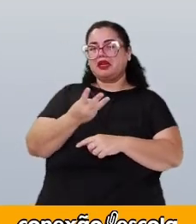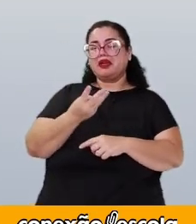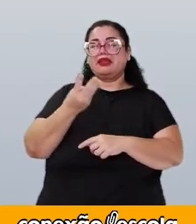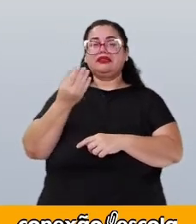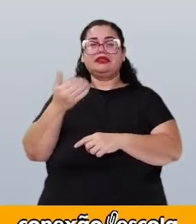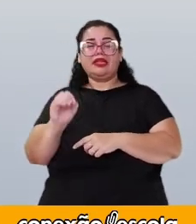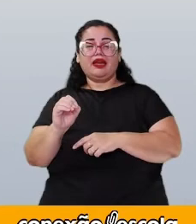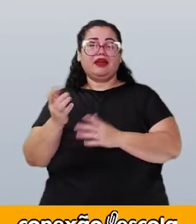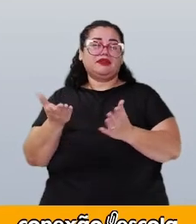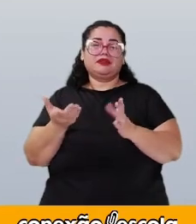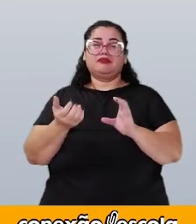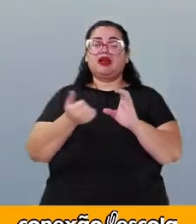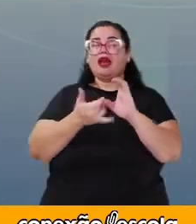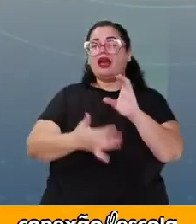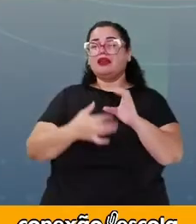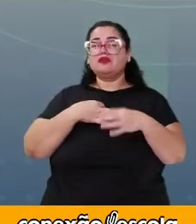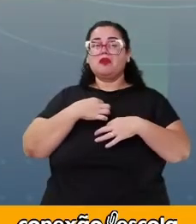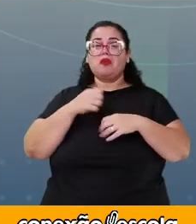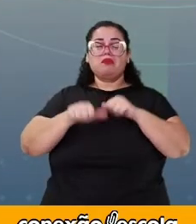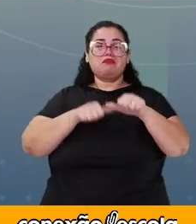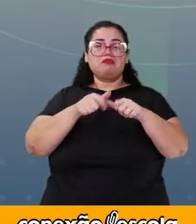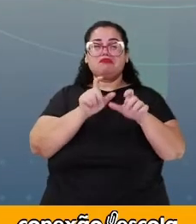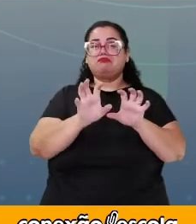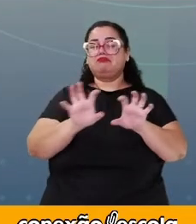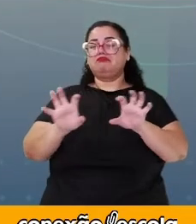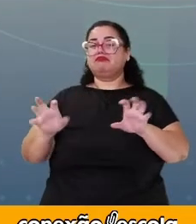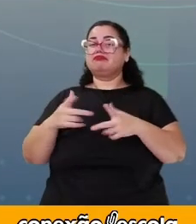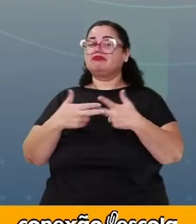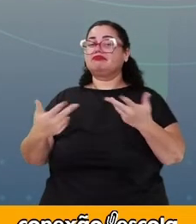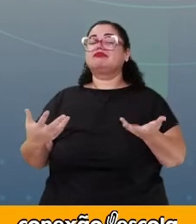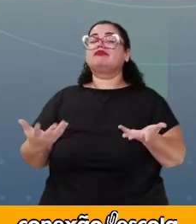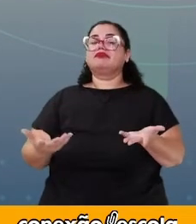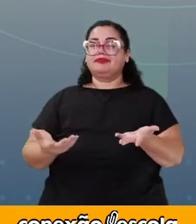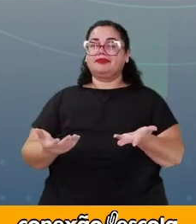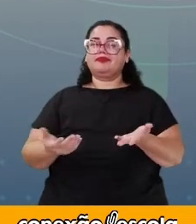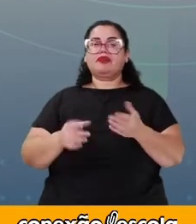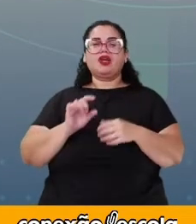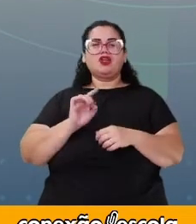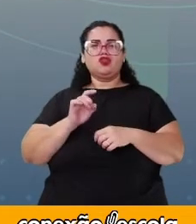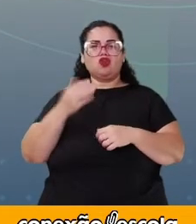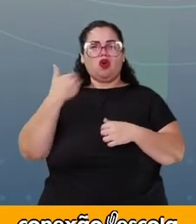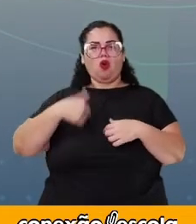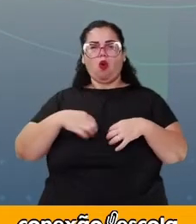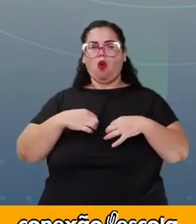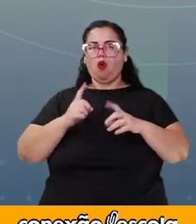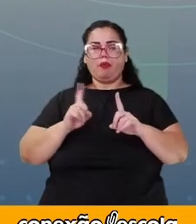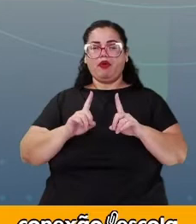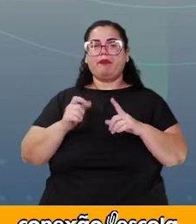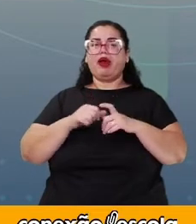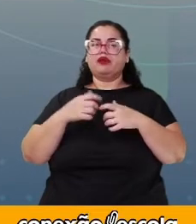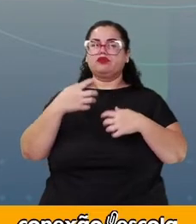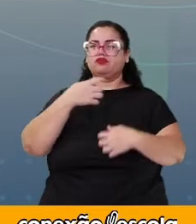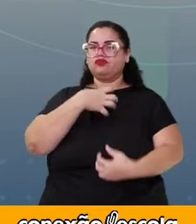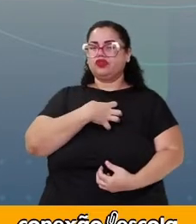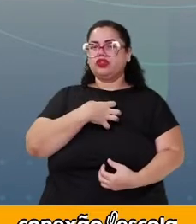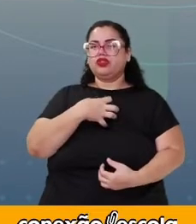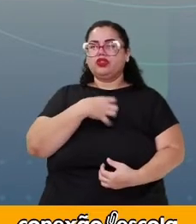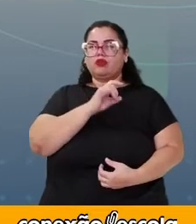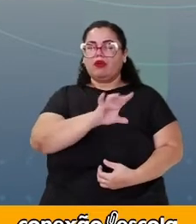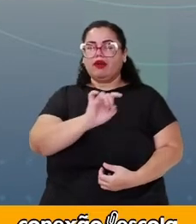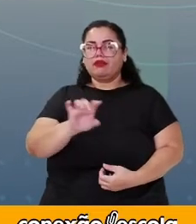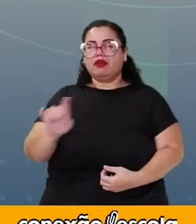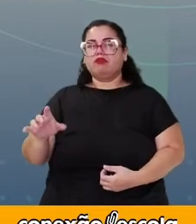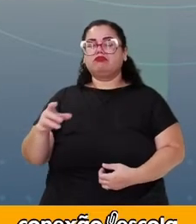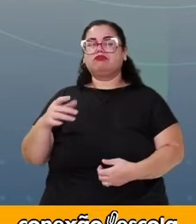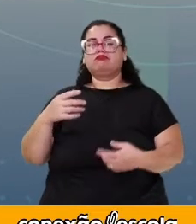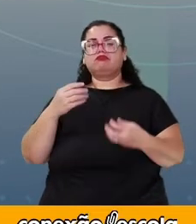10? Caracterize esses personagens, não só na questão do figurino, mas a personalidade de cada um